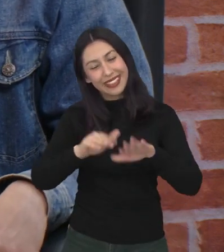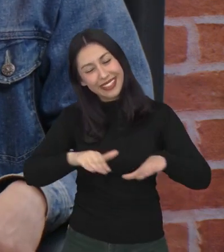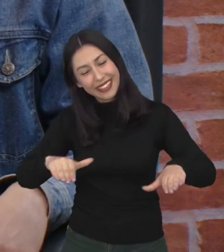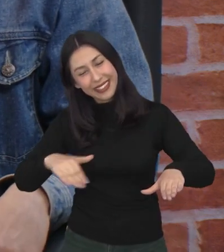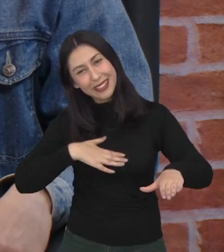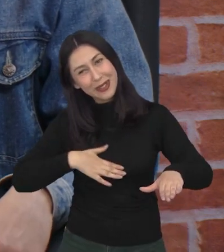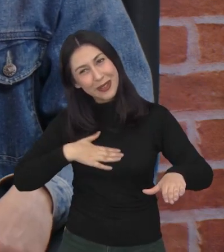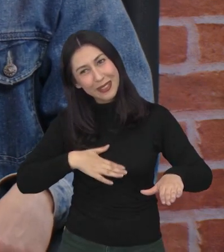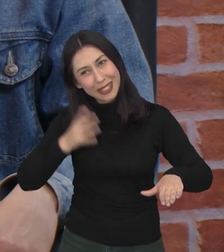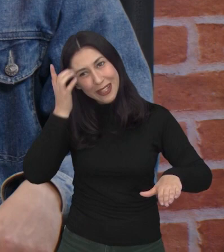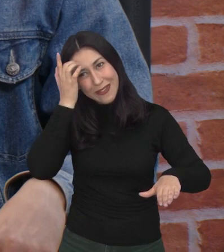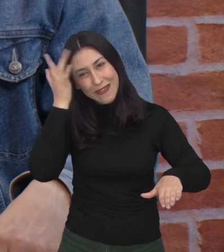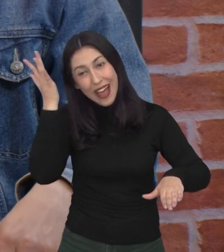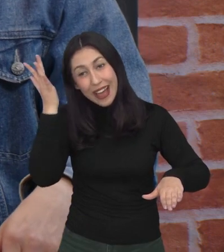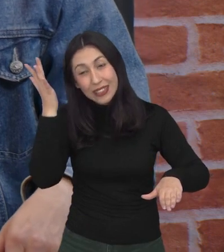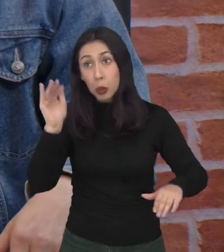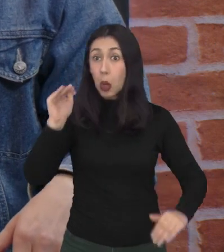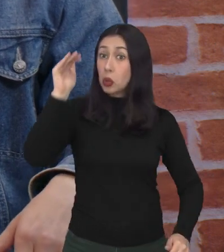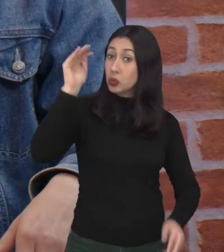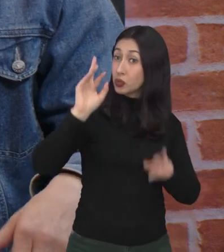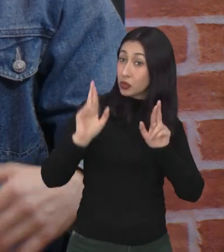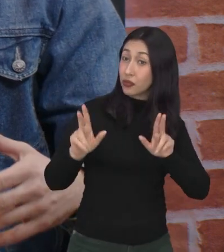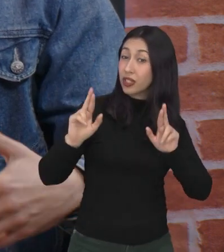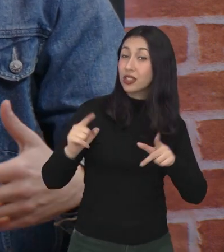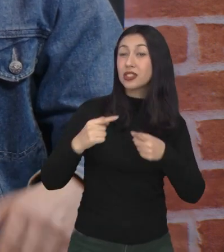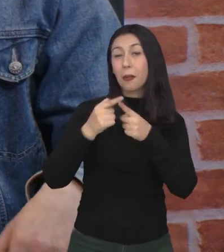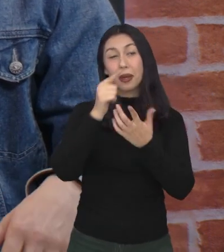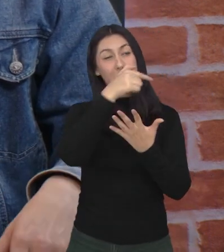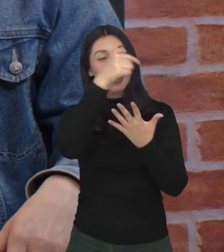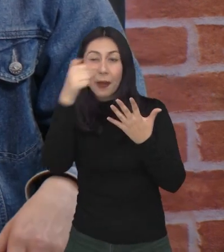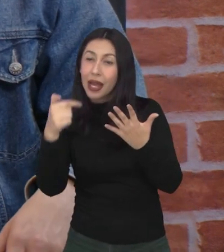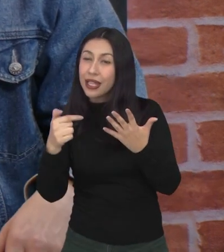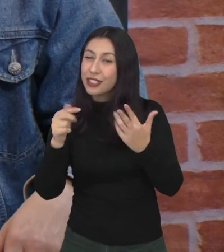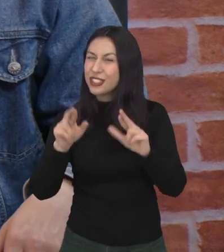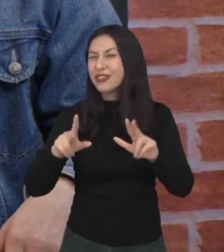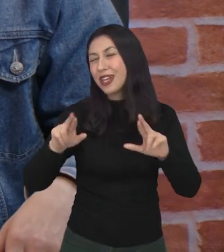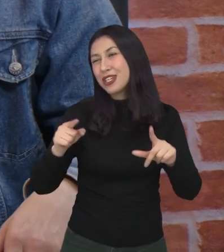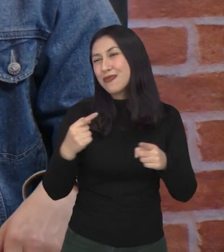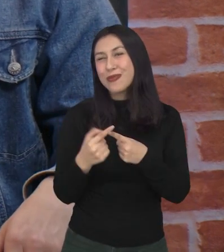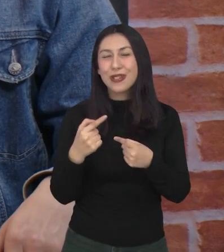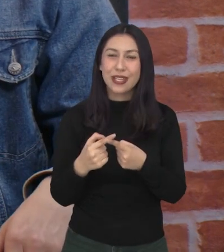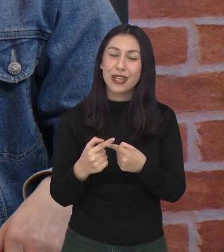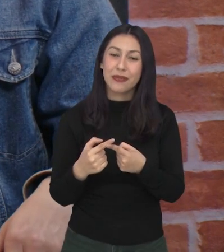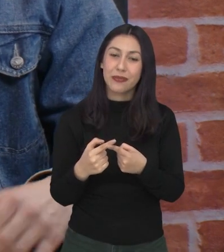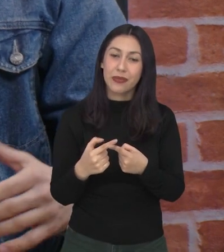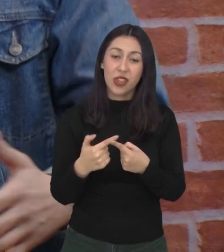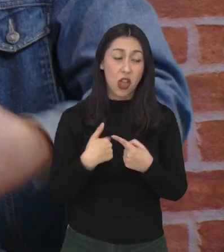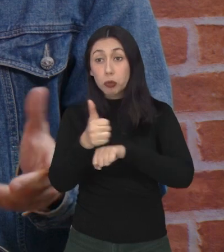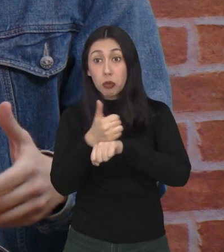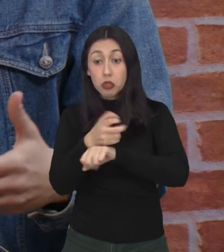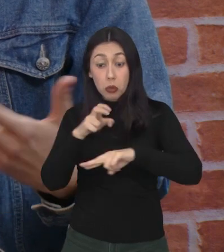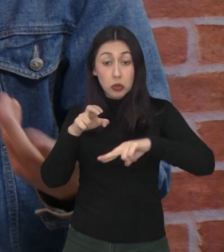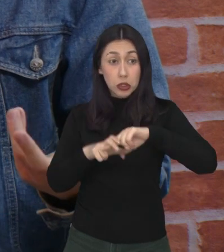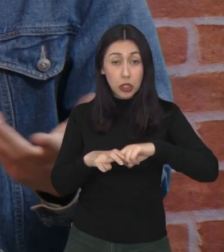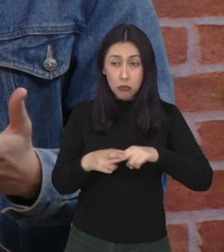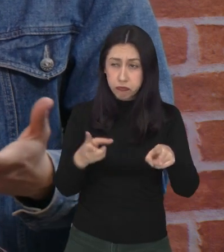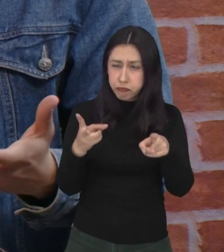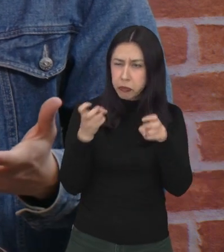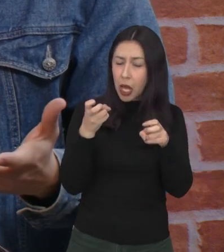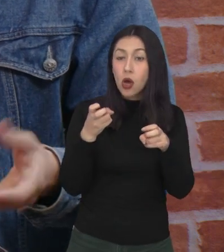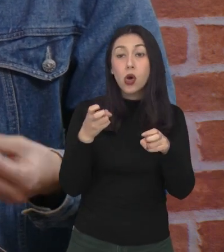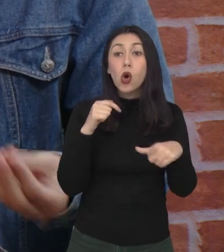outro veículo de comunicação. Então eu acho que a minha experiência do teatro me ajuda muito nesse sentido, na minha experiência como jornalista